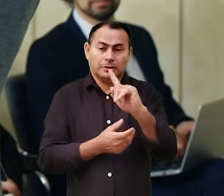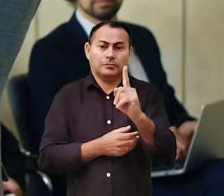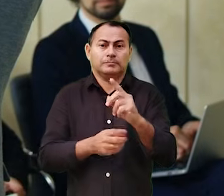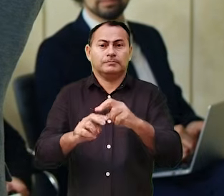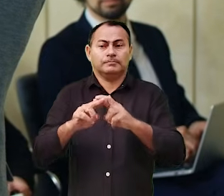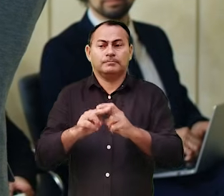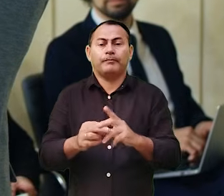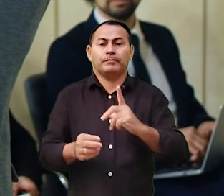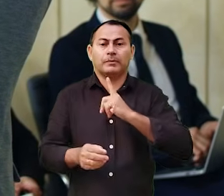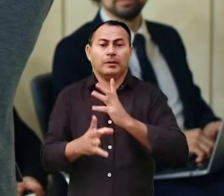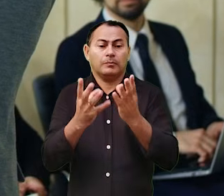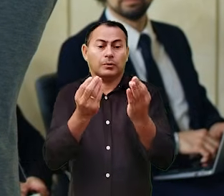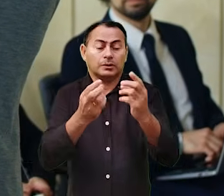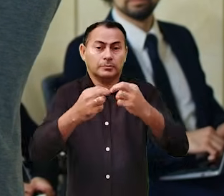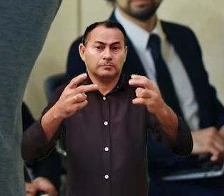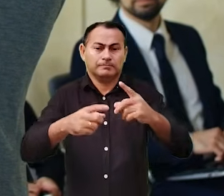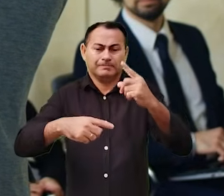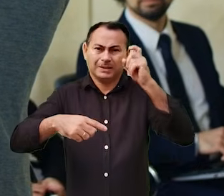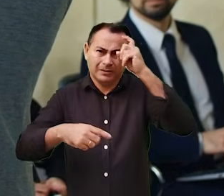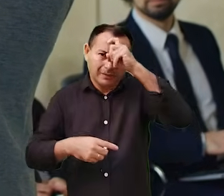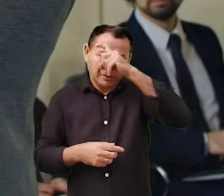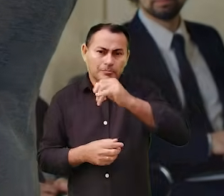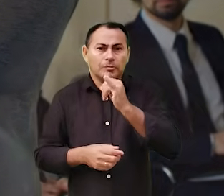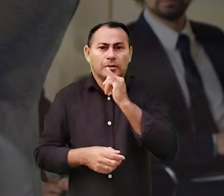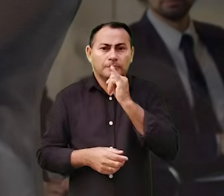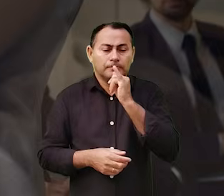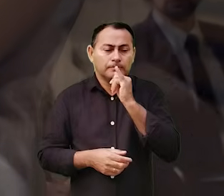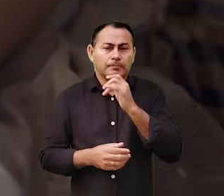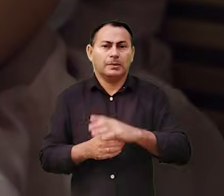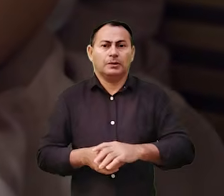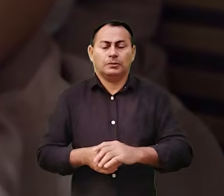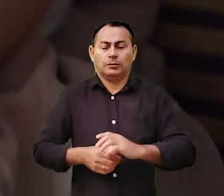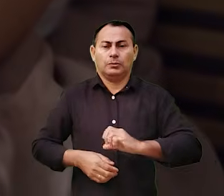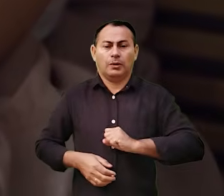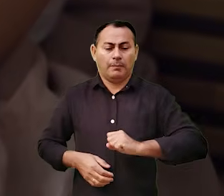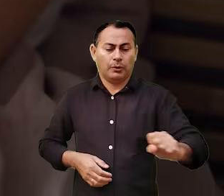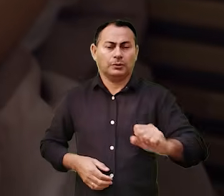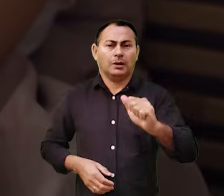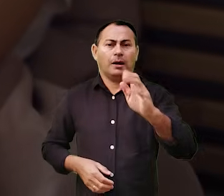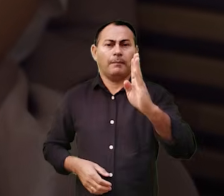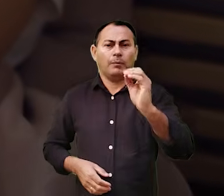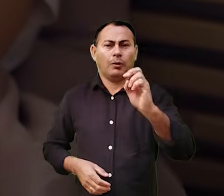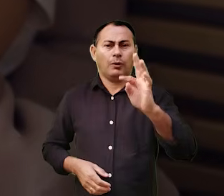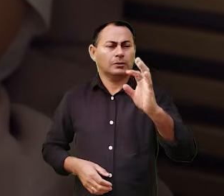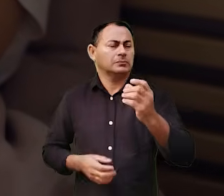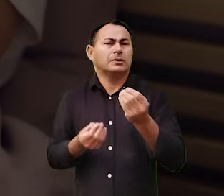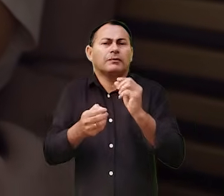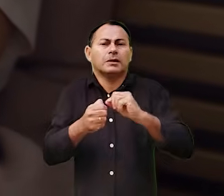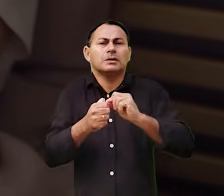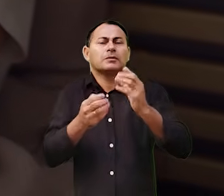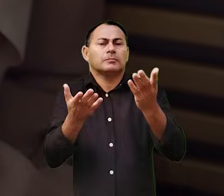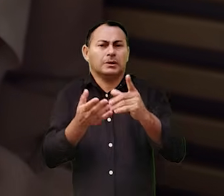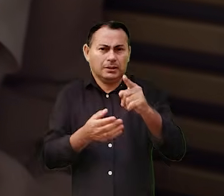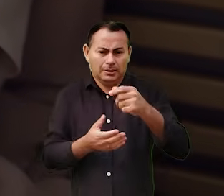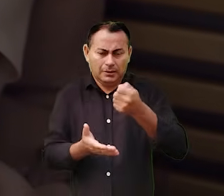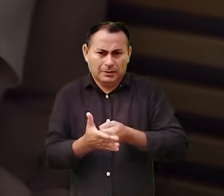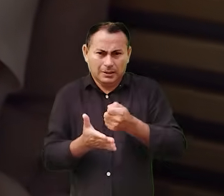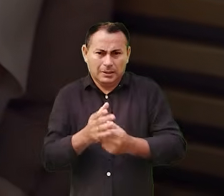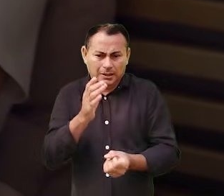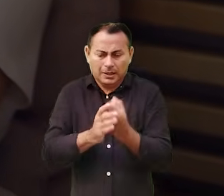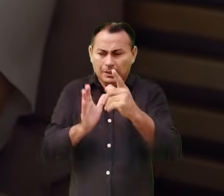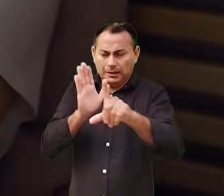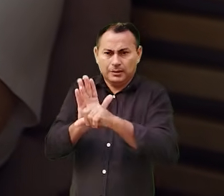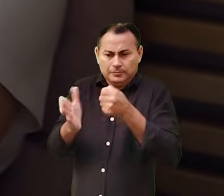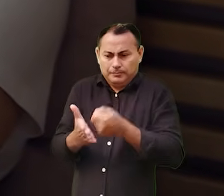não está, não? Existem muitas questões polêmicas, como, por exemplo, a questão do aborto. O que fazer nesse caso? Será que